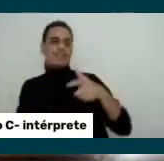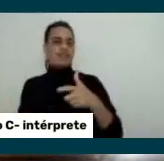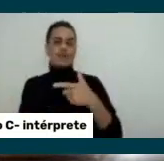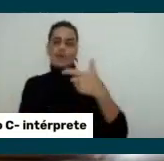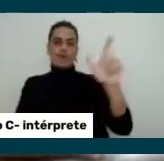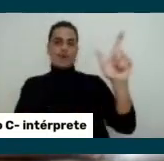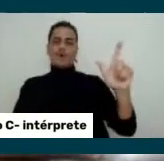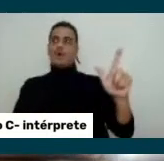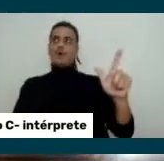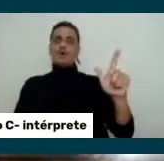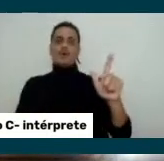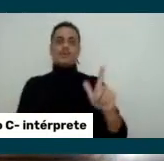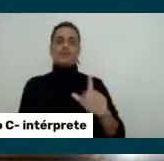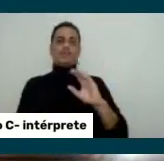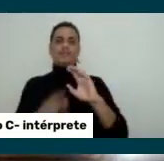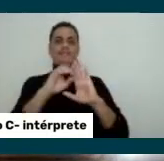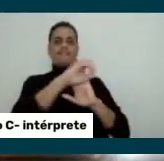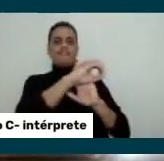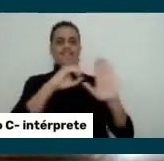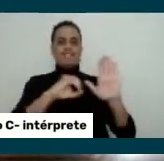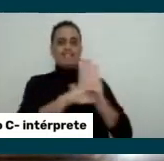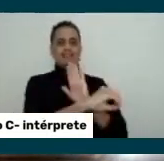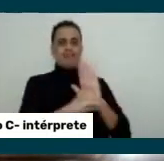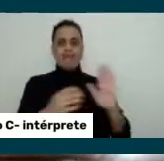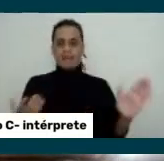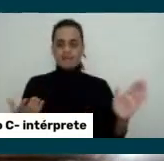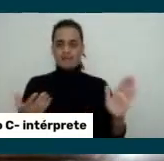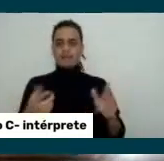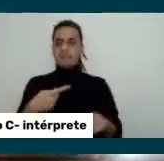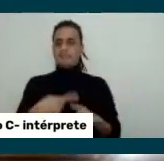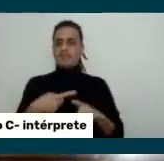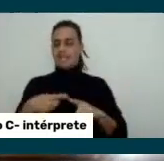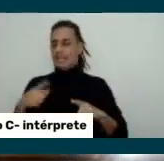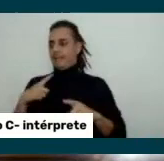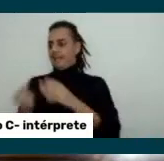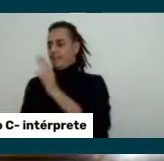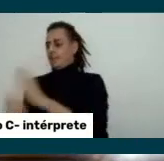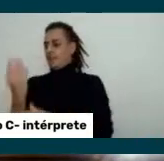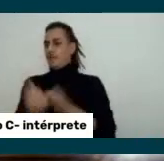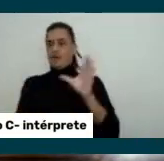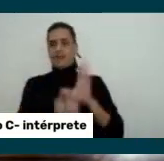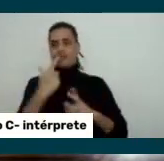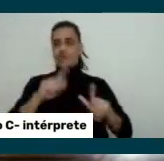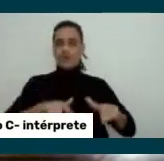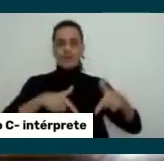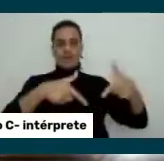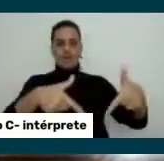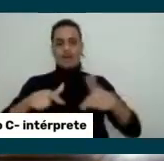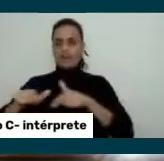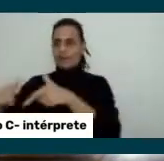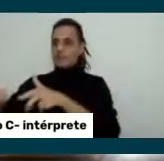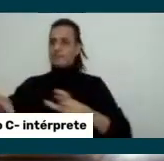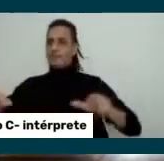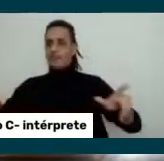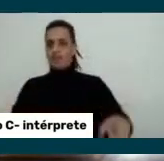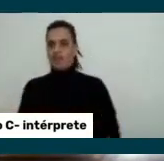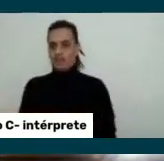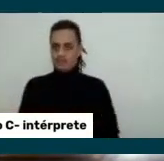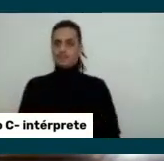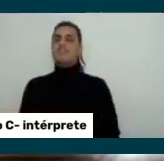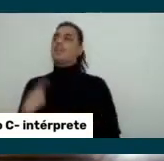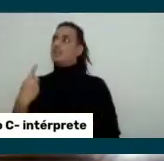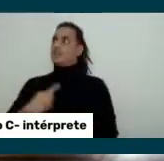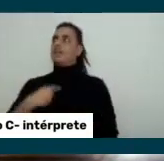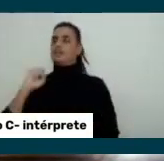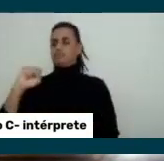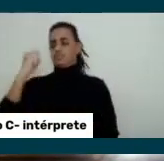Do Figma. Por quê? Porque eles têm naturezas diferentes de atuação. Então, um agrupamento possível, a gente pensar assim, a